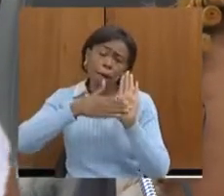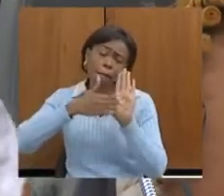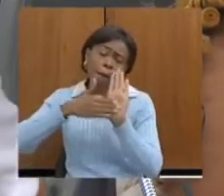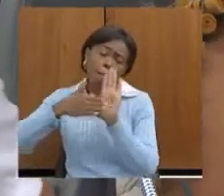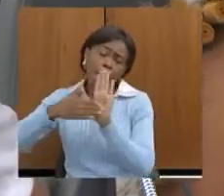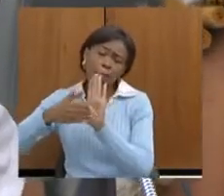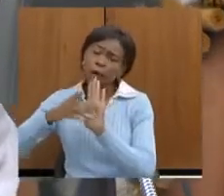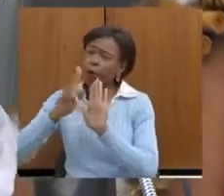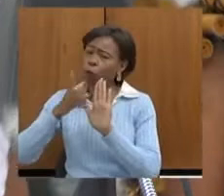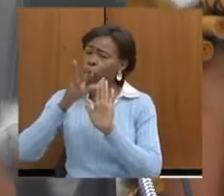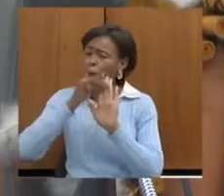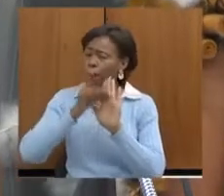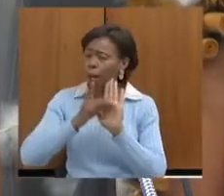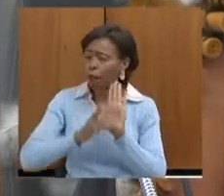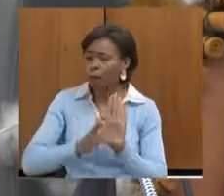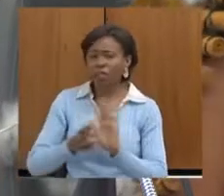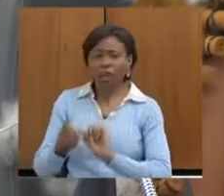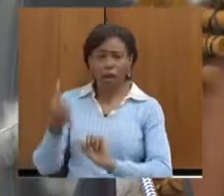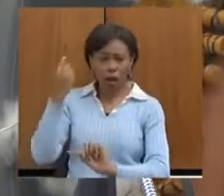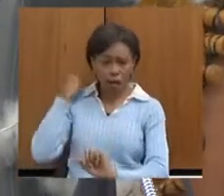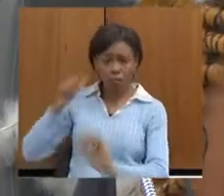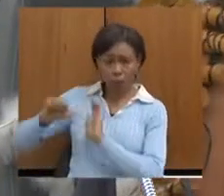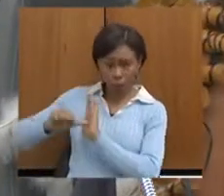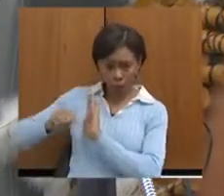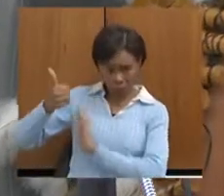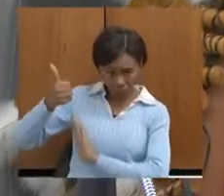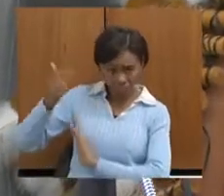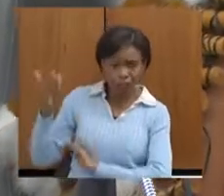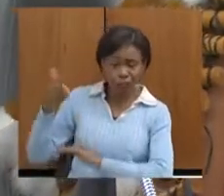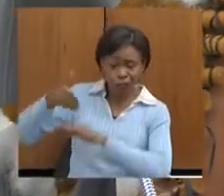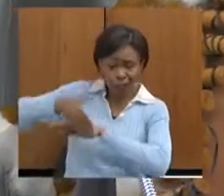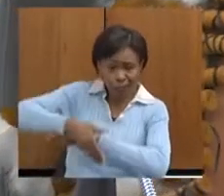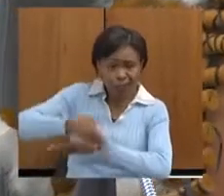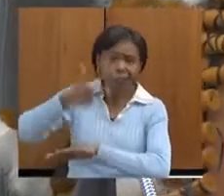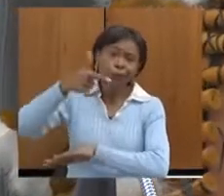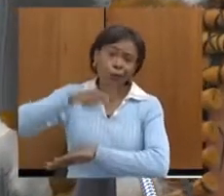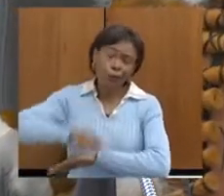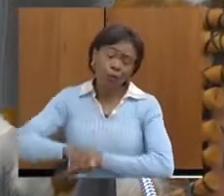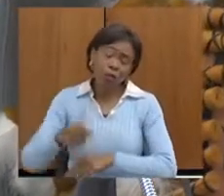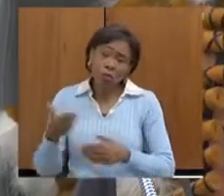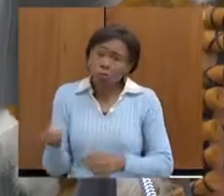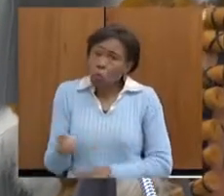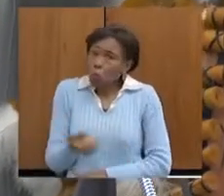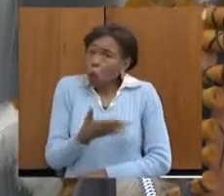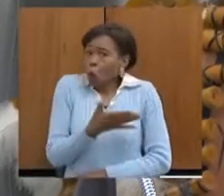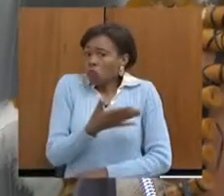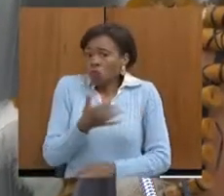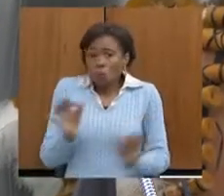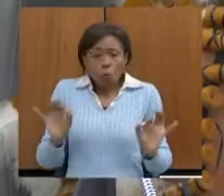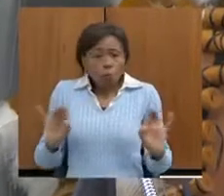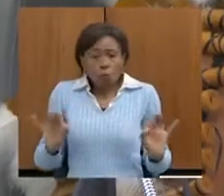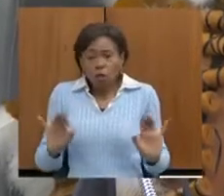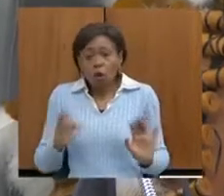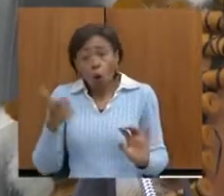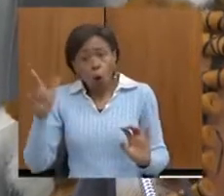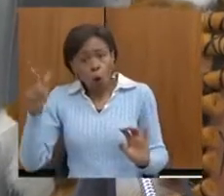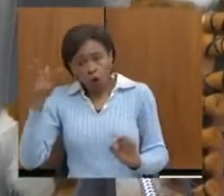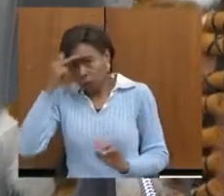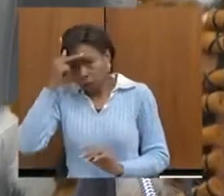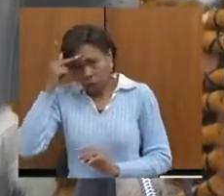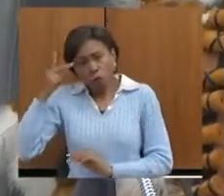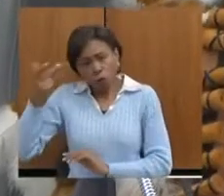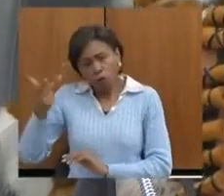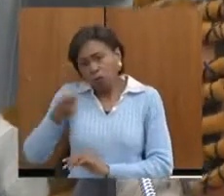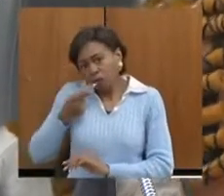desde a primeira vez que nós vemos aqui e então é muita novidade de certamente outros vão fazer com